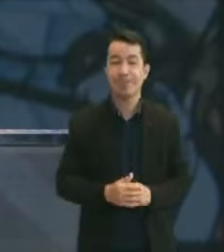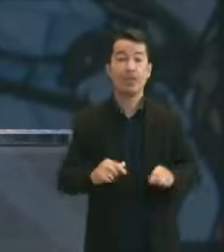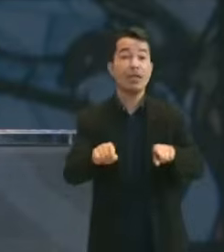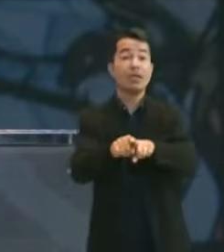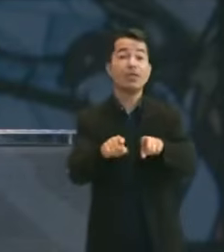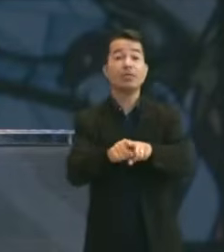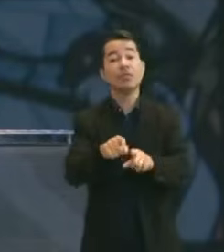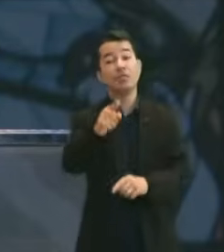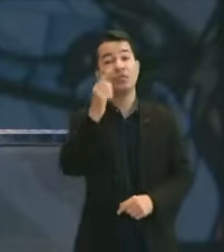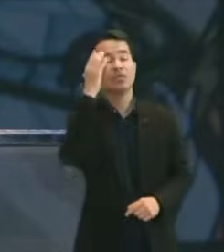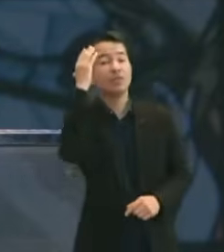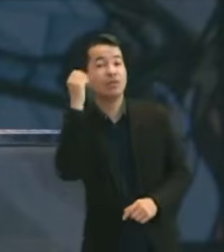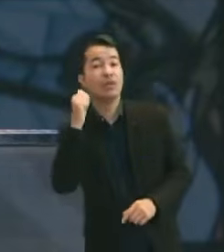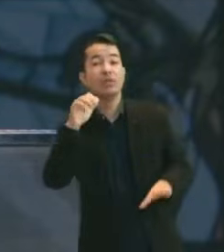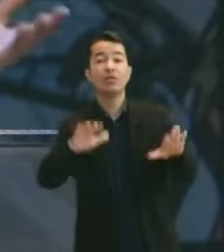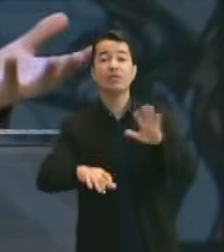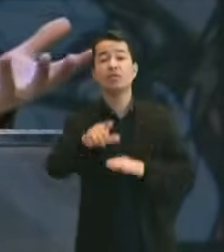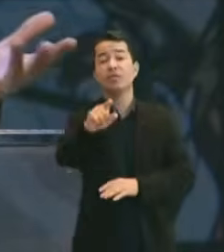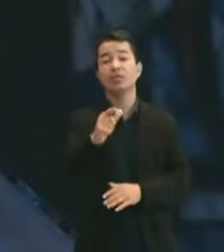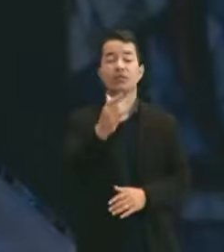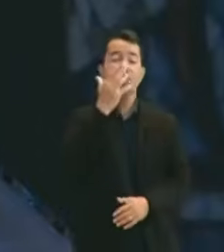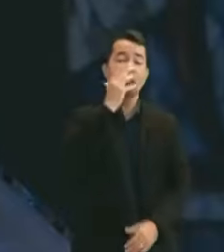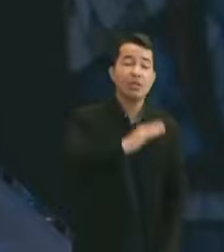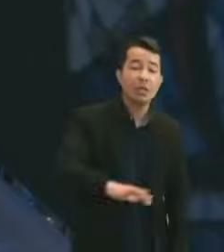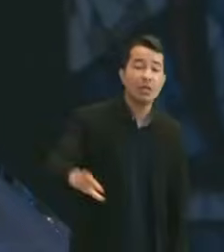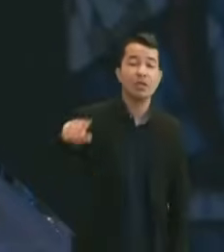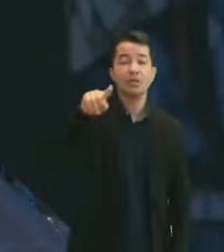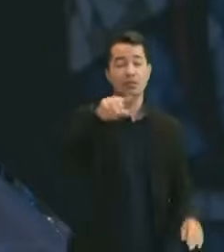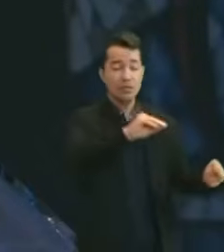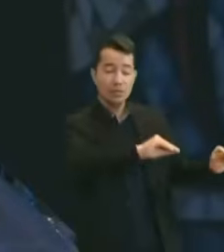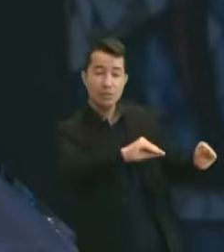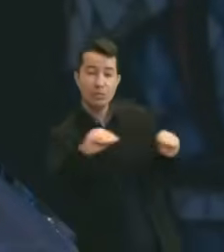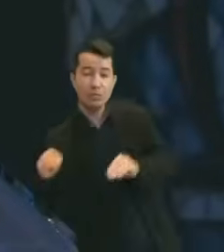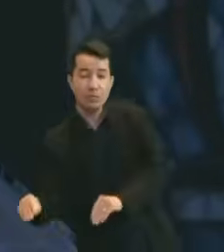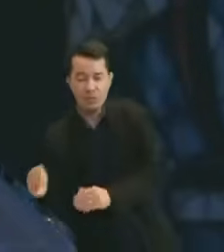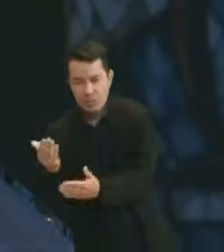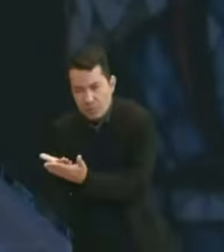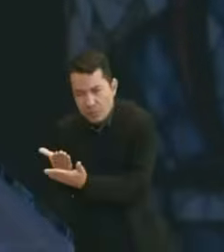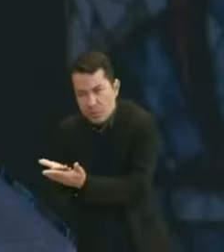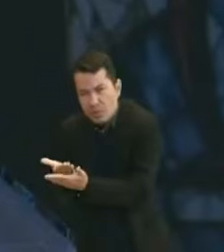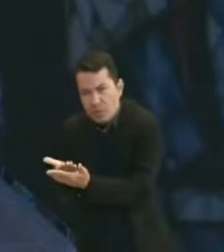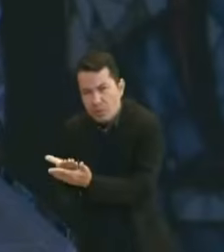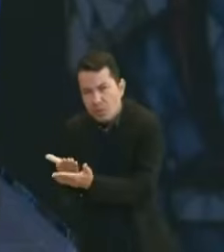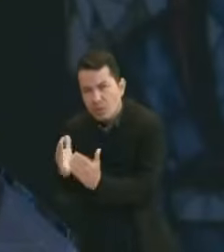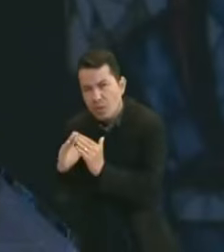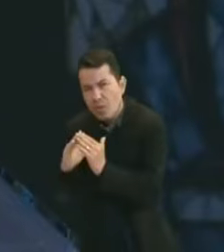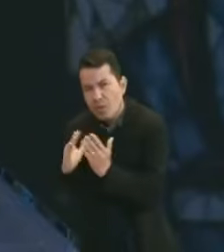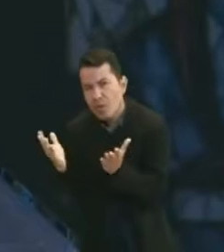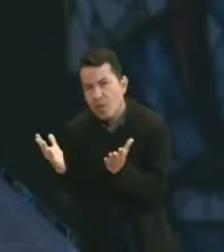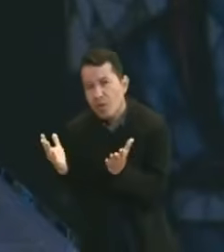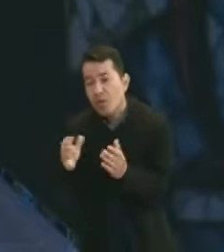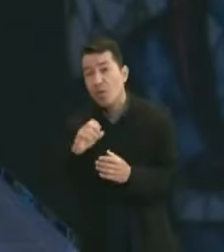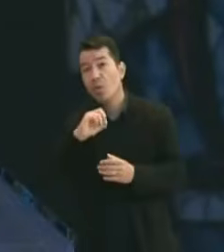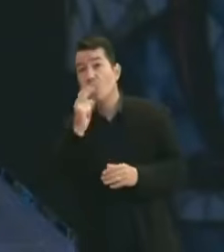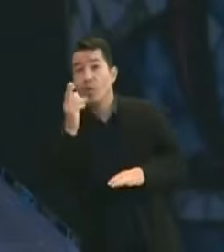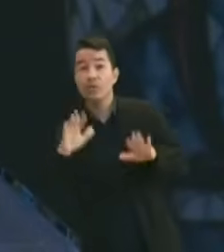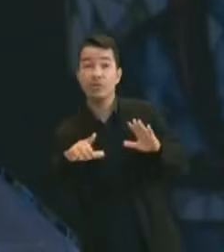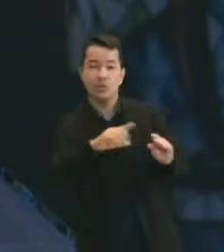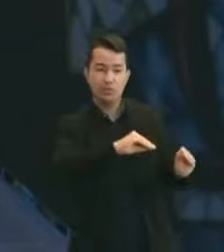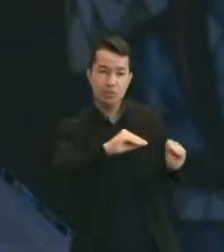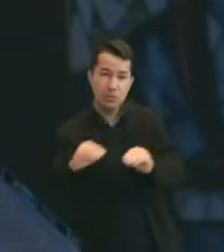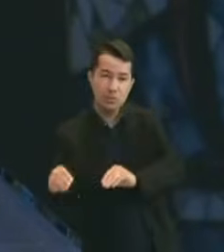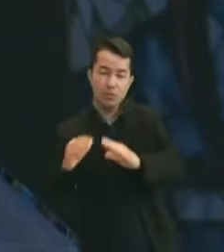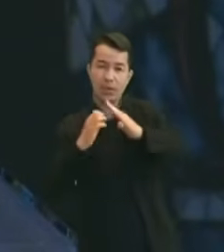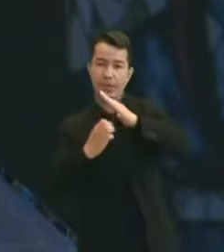bairro, região da cidade, ou mesmo de cidade ou de país. Né? Ou quando você muda de uma empresa e você tem que conhecer a política,